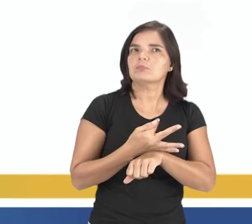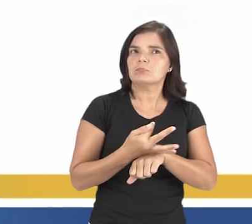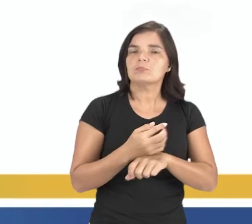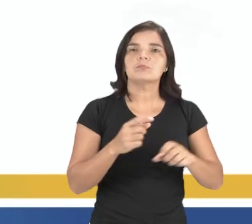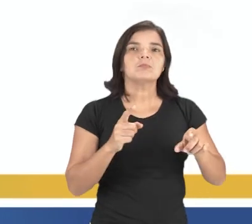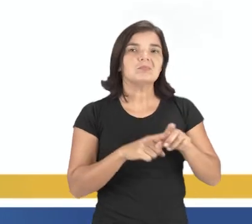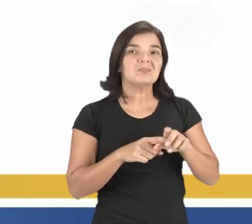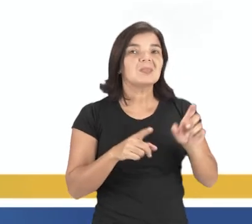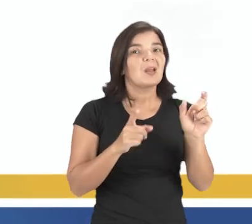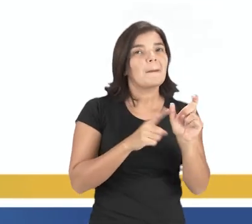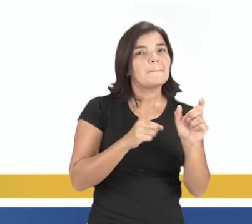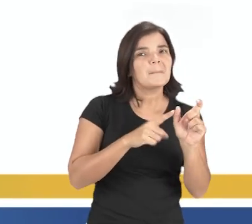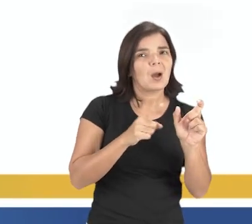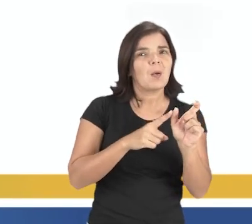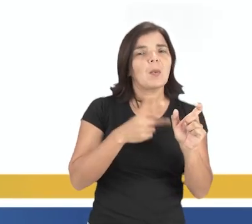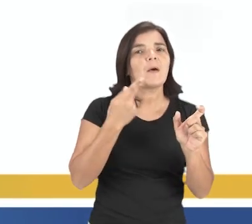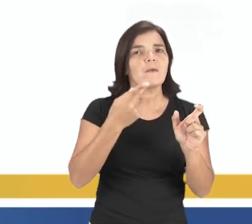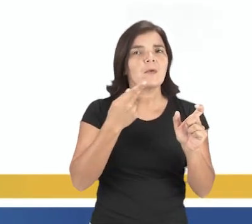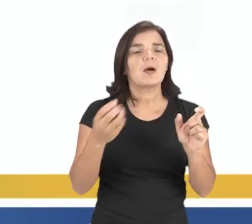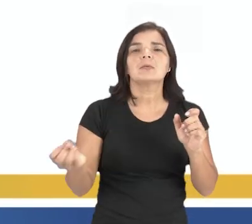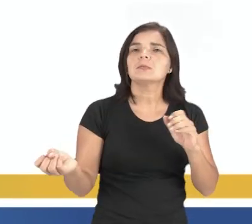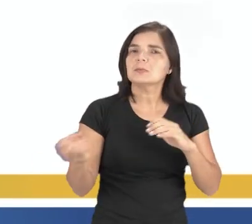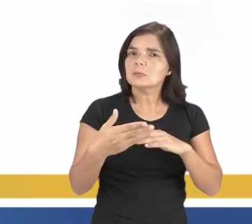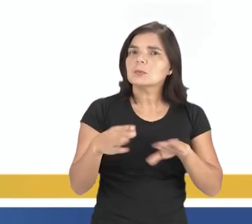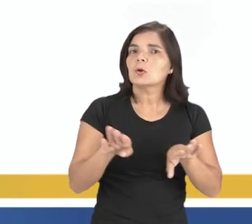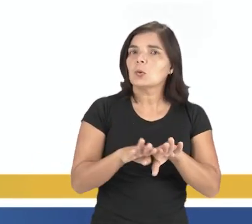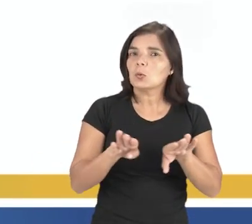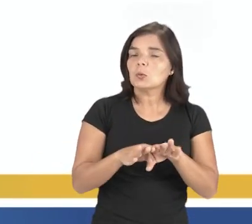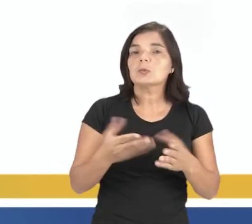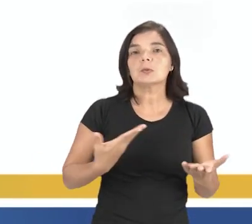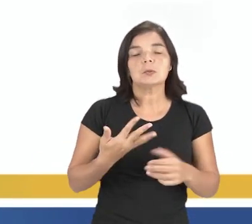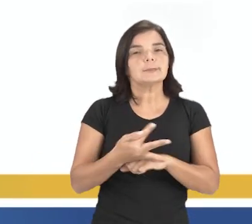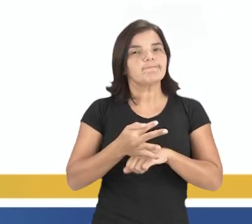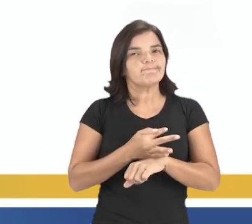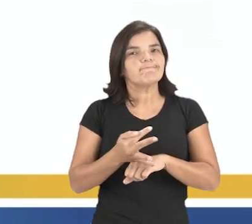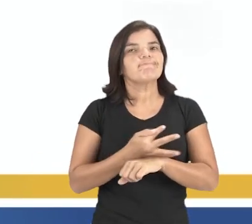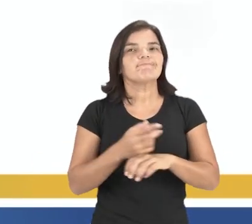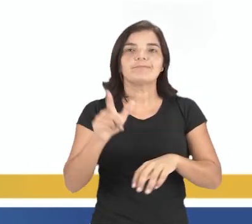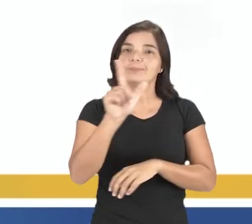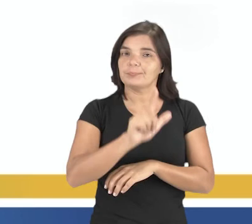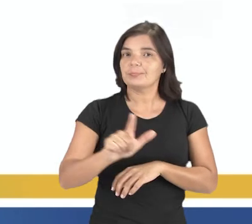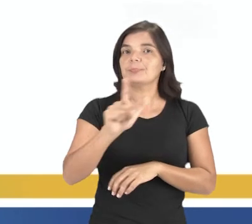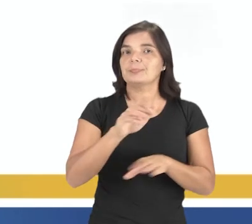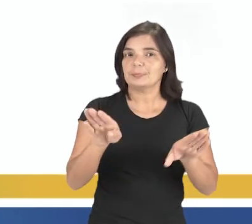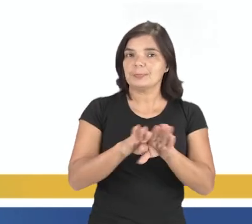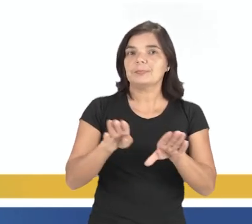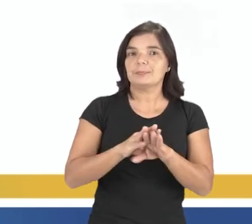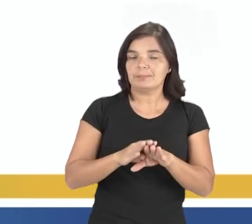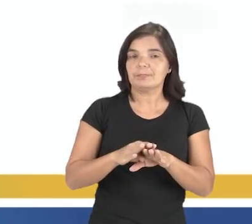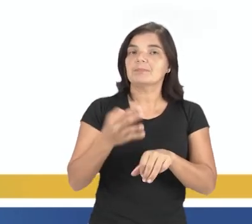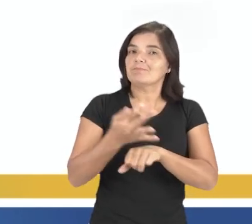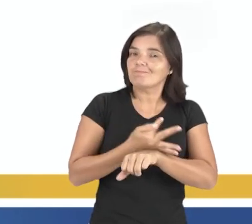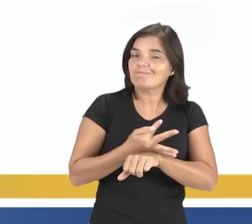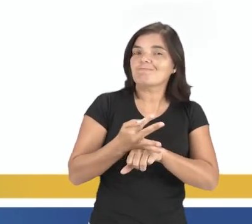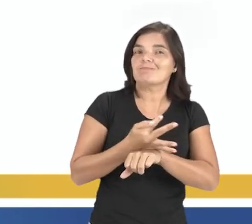palavra resistência ela é muito falada na atualidade, né? Então hoje nós somos resistência. Então a literatura também resiste a